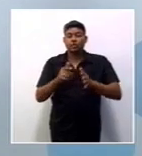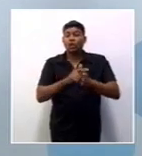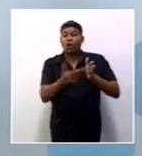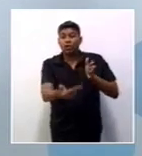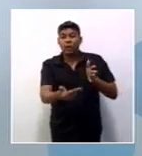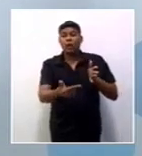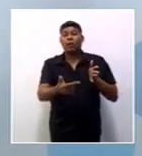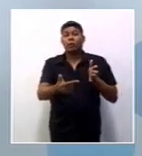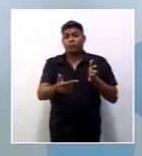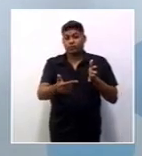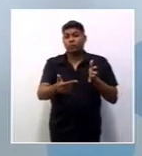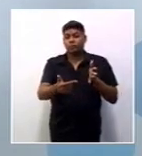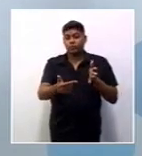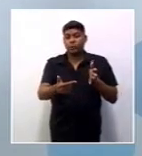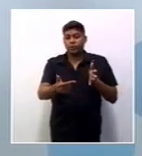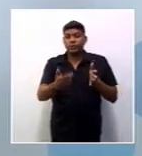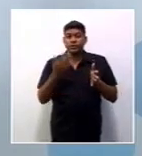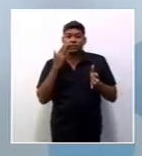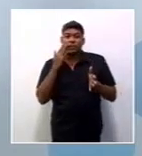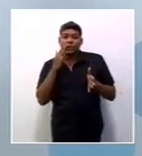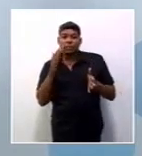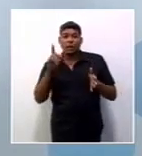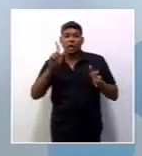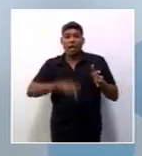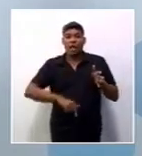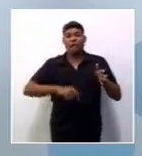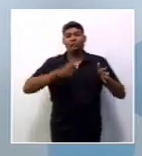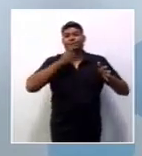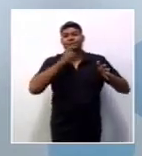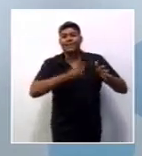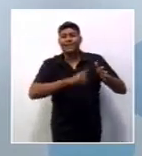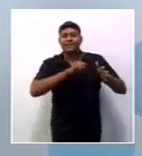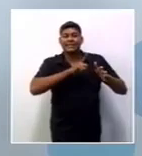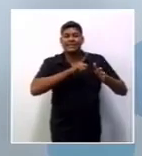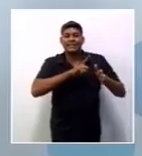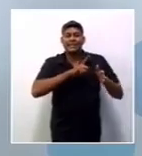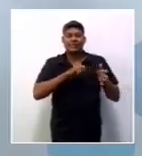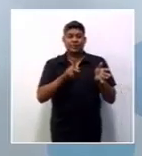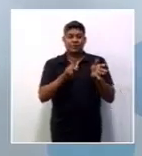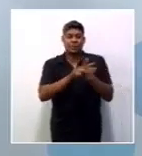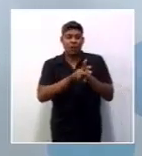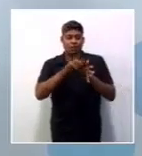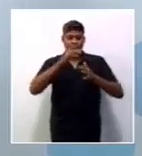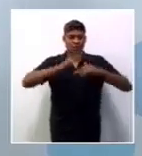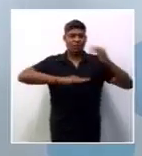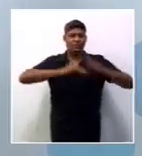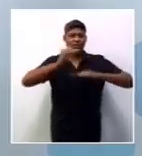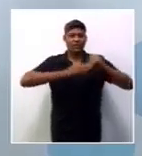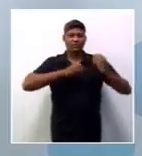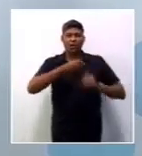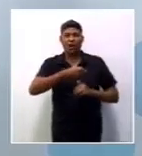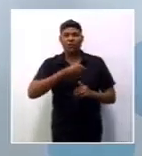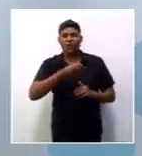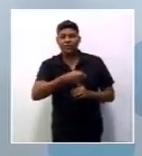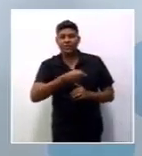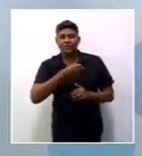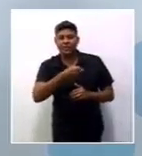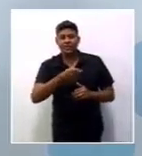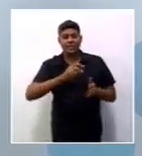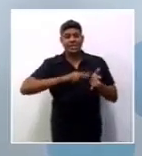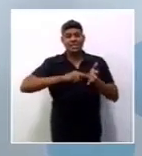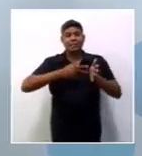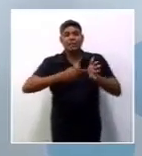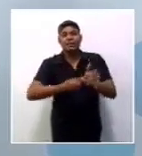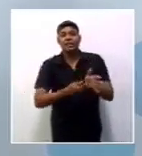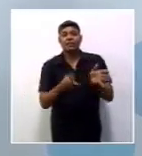jornais, que, assim, são as satíricas. Porque existem muitas colunas de jornais onde jornalistas fazem uma reinterpretação